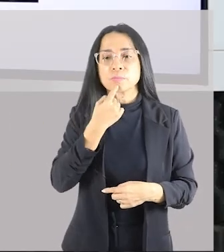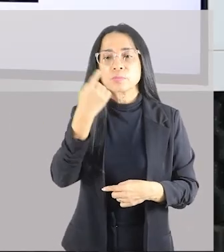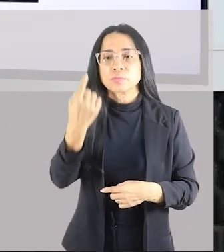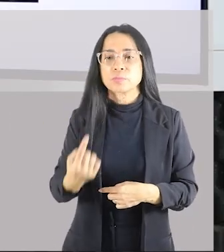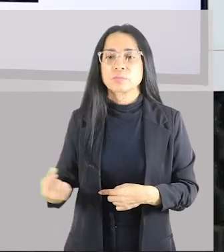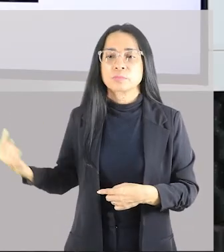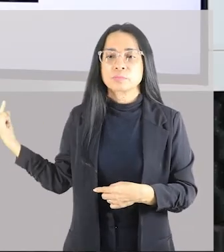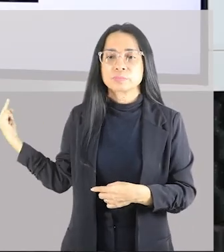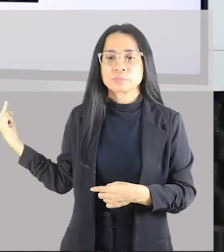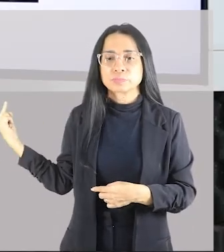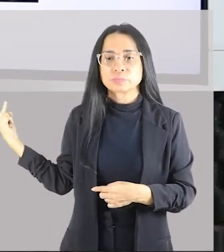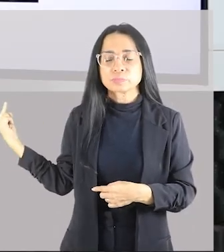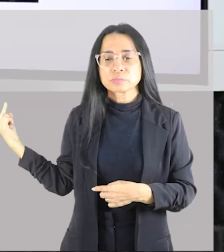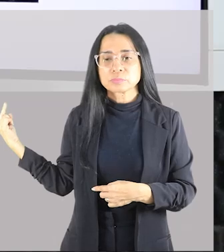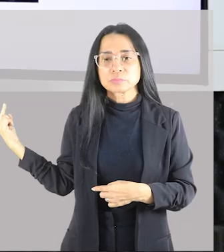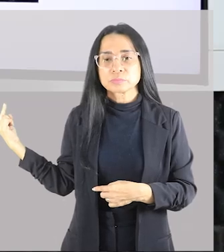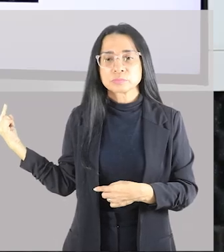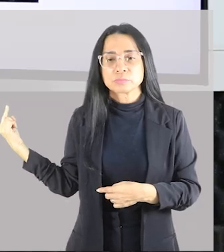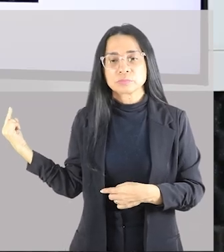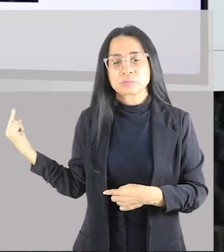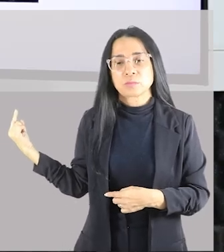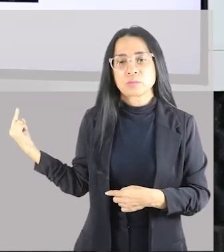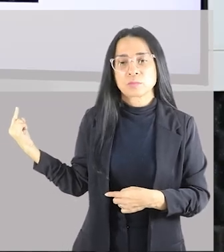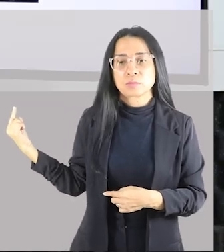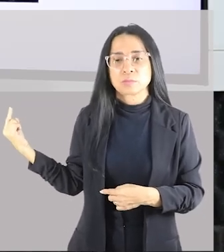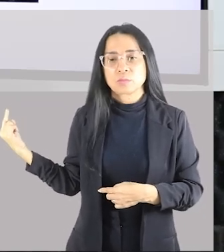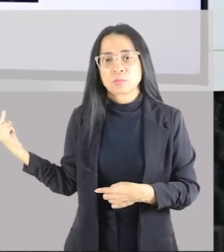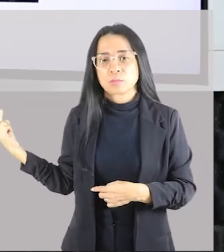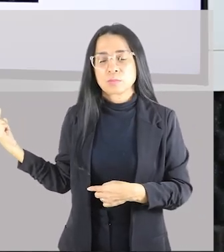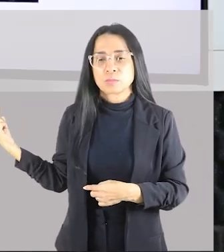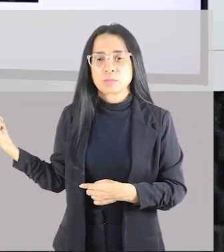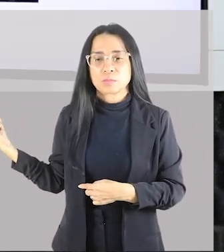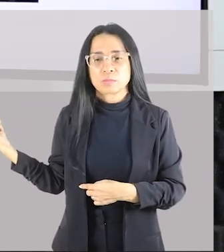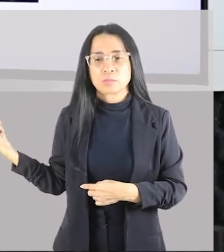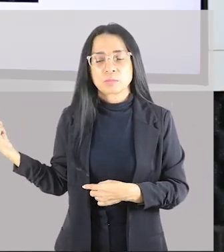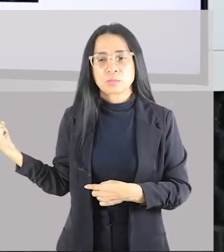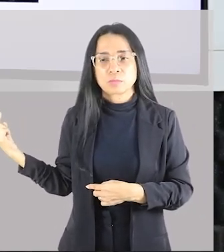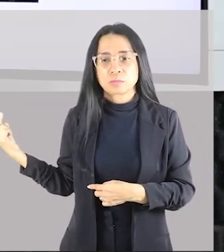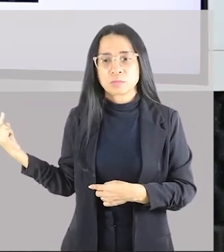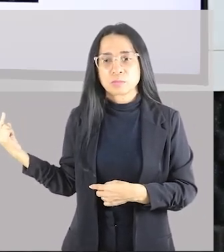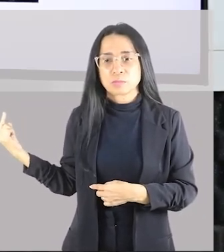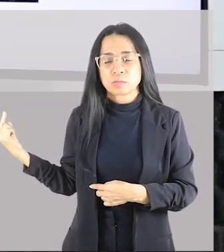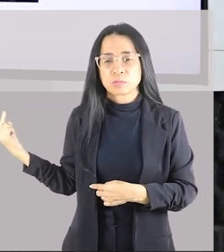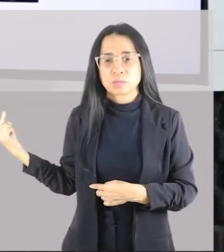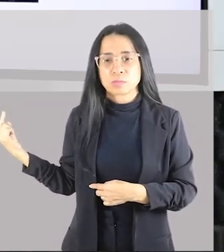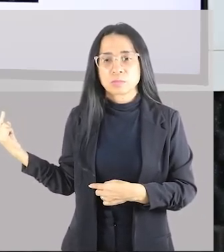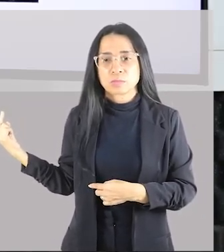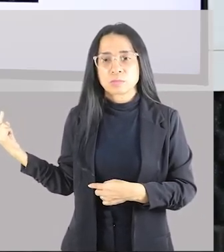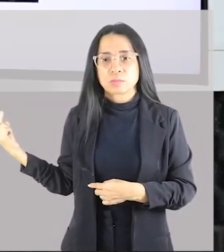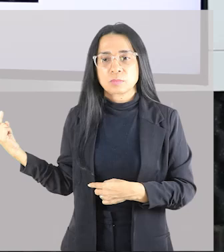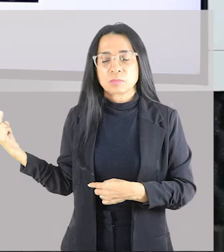mulheres, homossexuais, idosos, moradores de assentamento urbano, informal, densamente